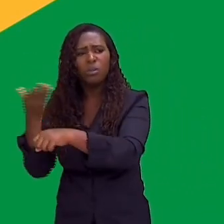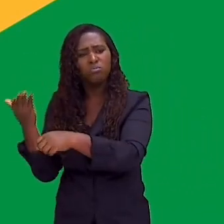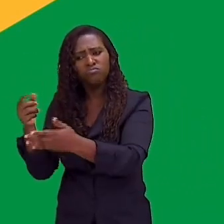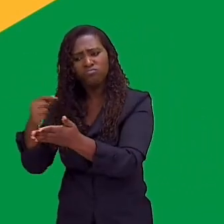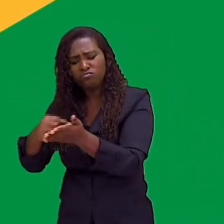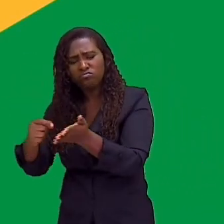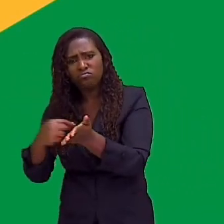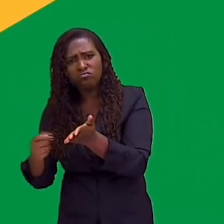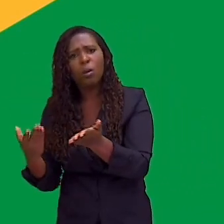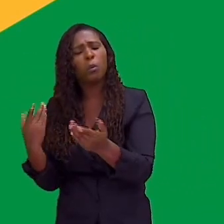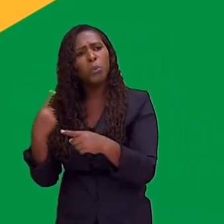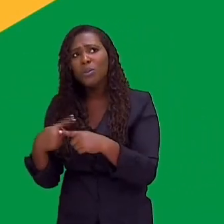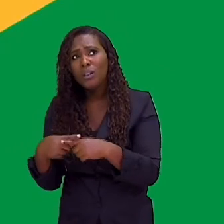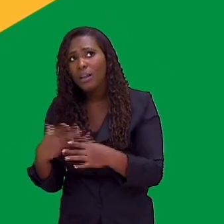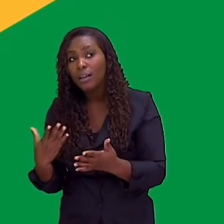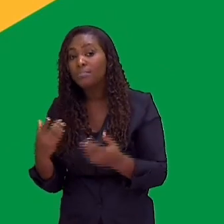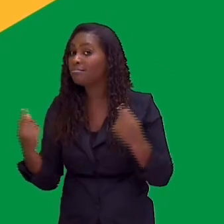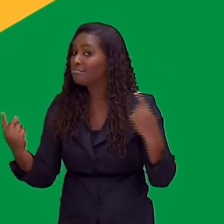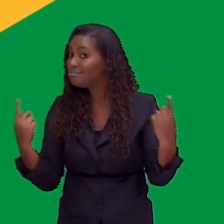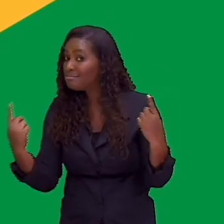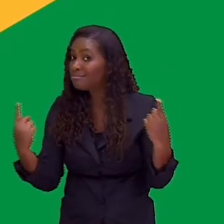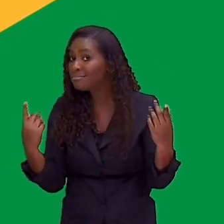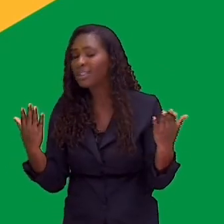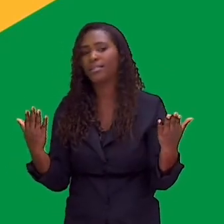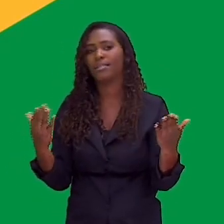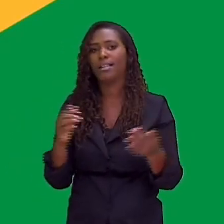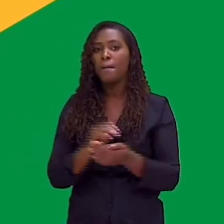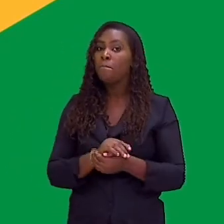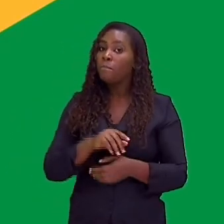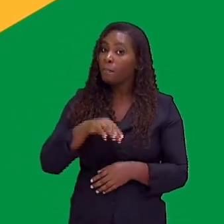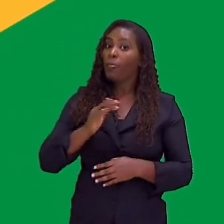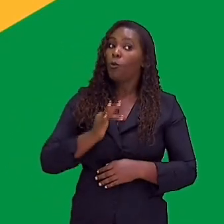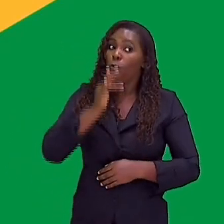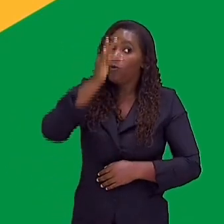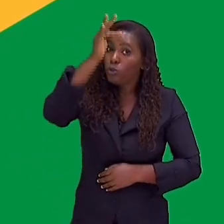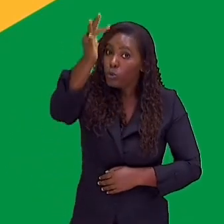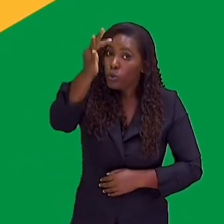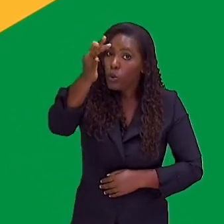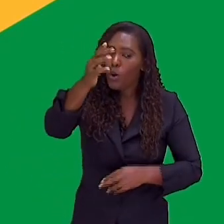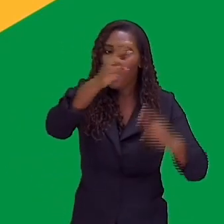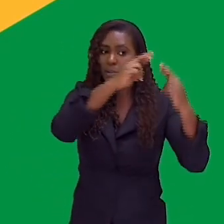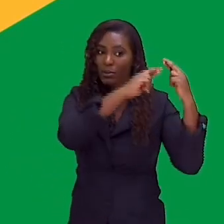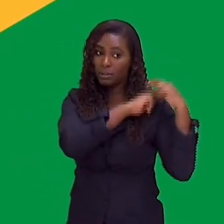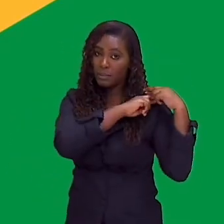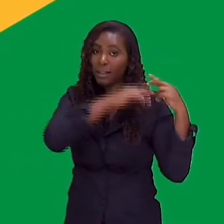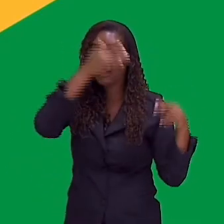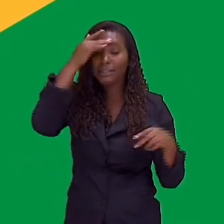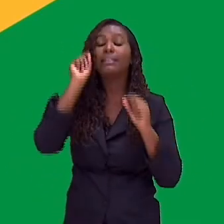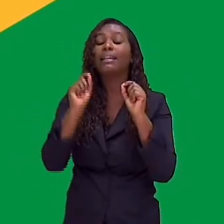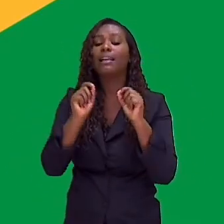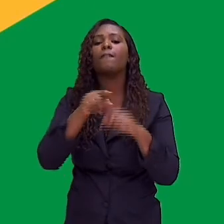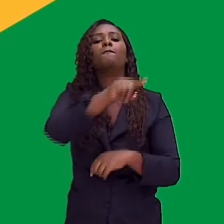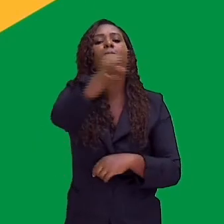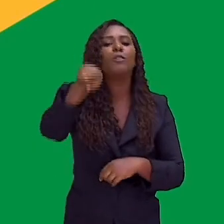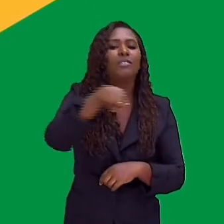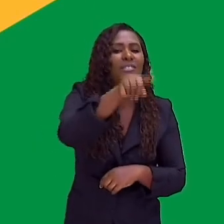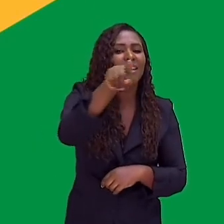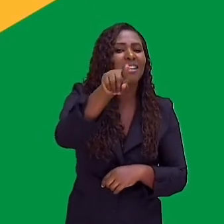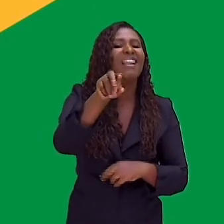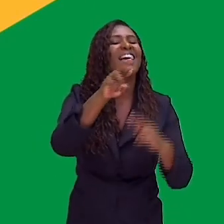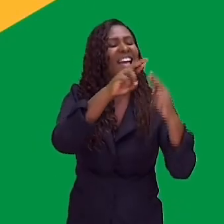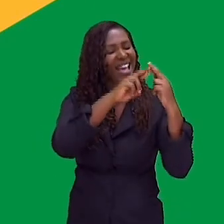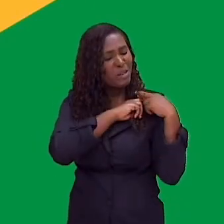numa era moderna, uma era de revoluções, movimentos, conquistas, a